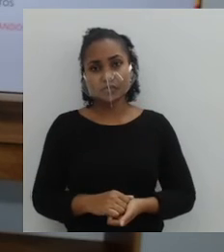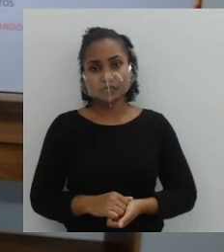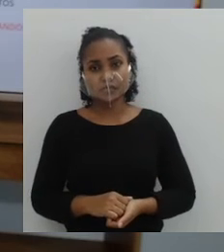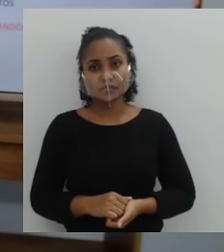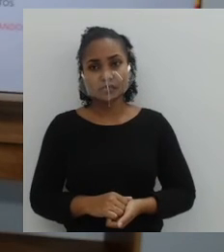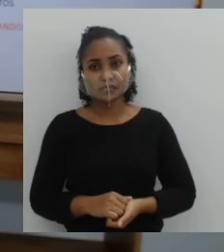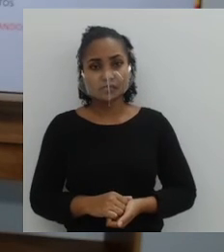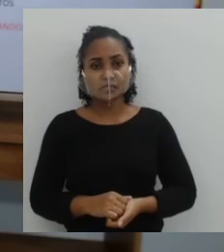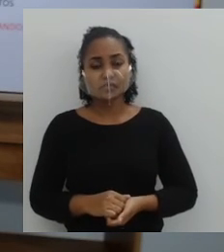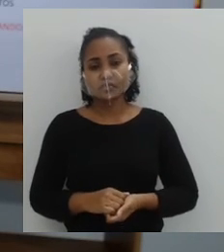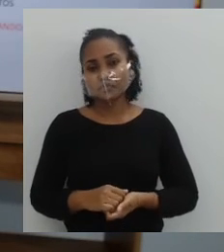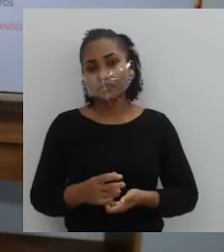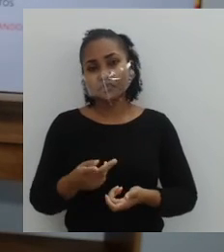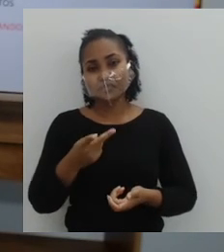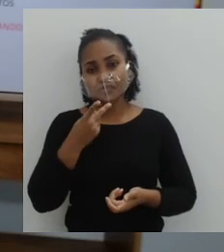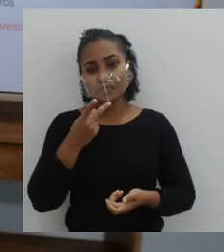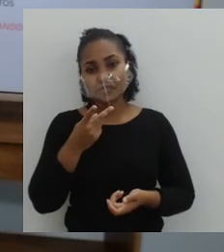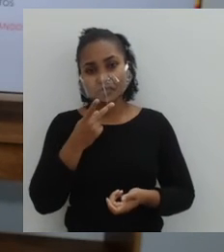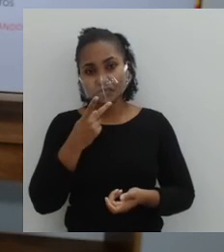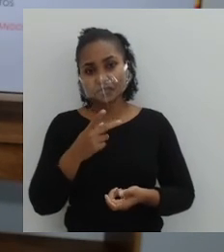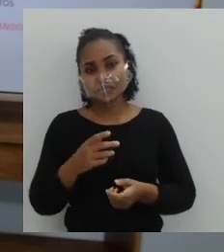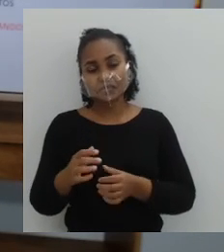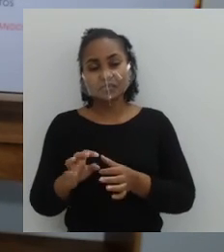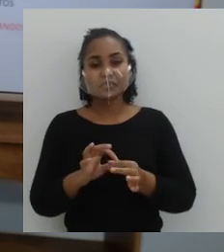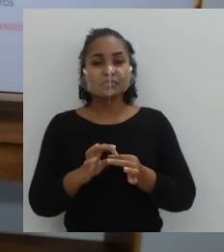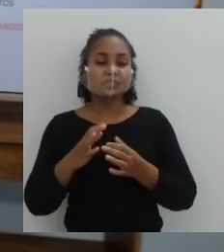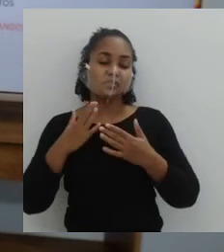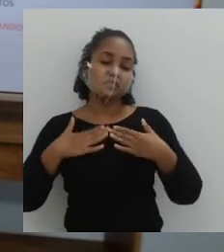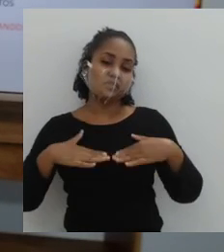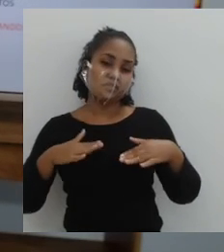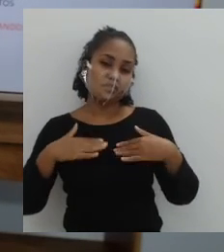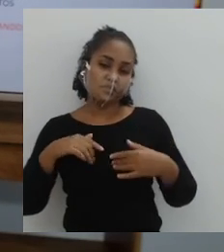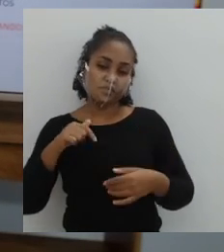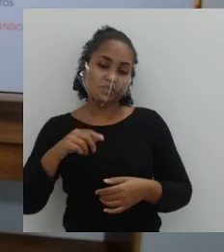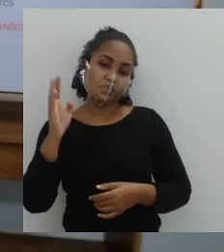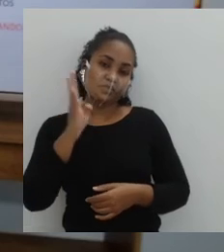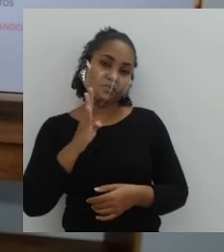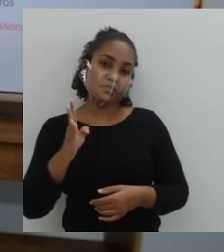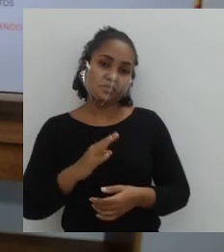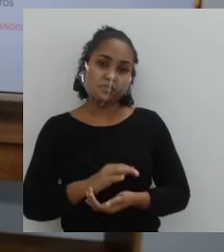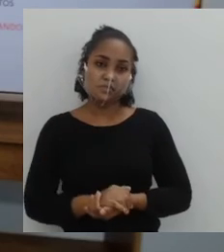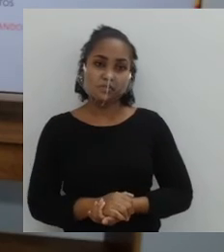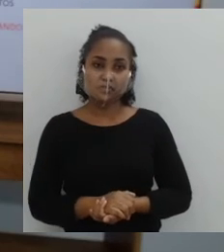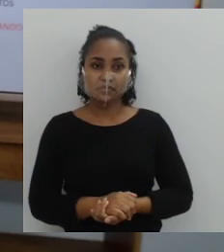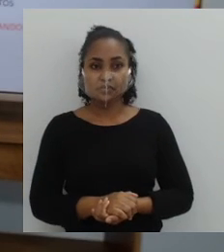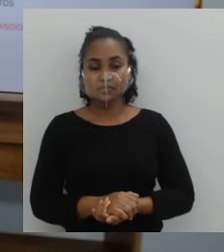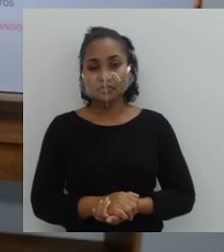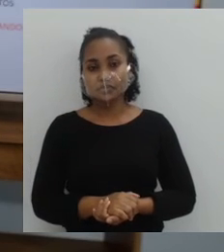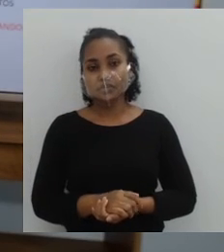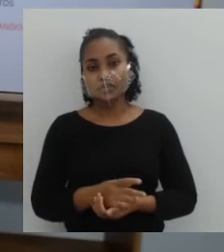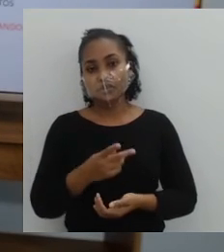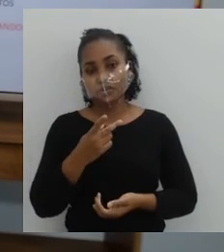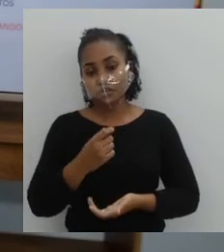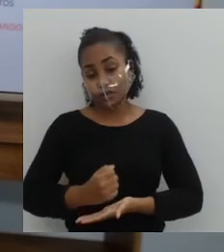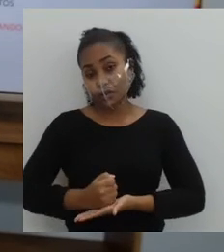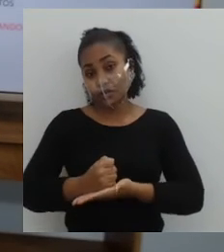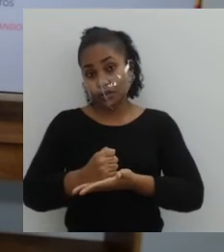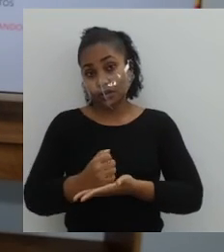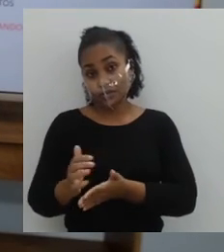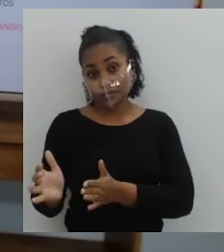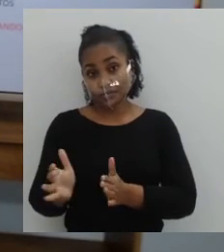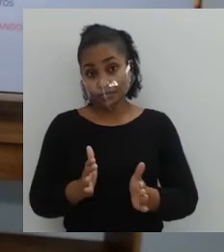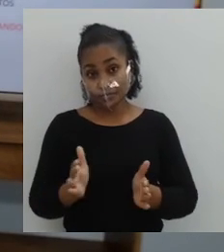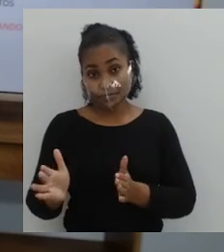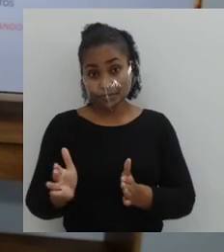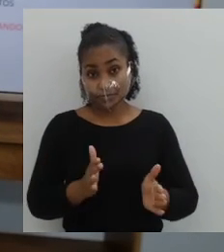três etnias nunca foi de harmonia aqui no Brasil, tá? Apesar de terem havido momentos de colaboração para expulsar